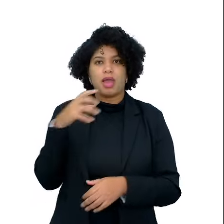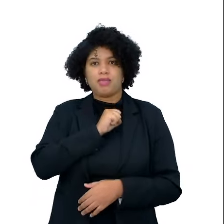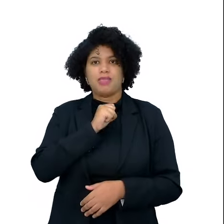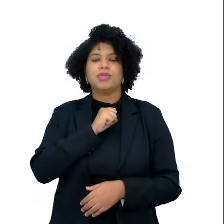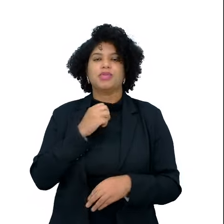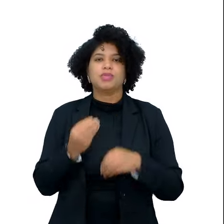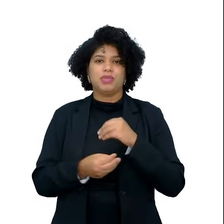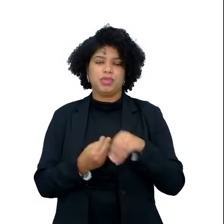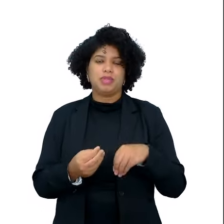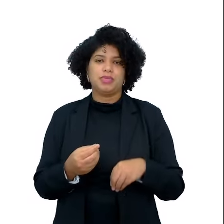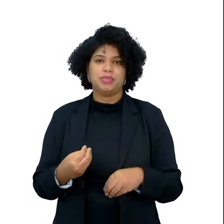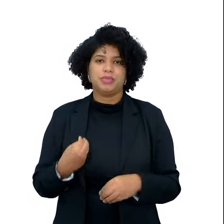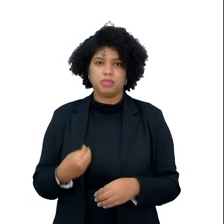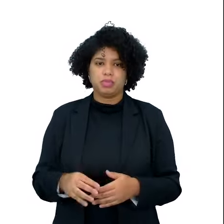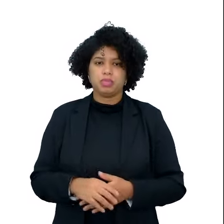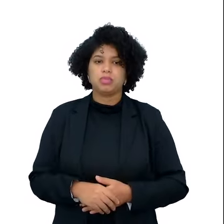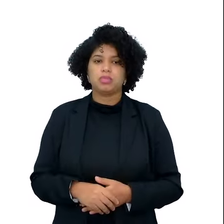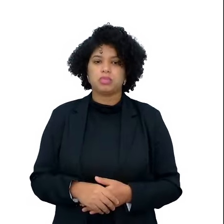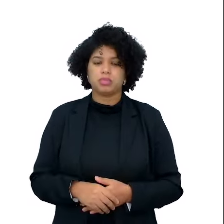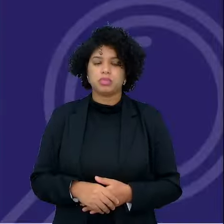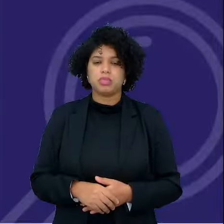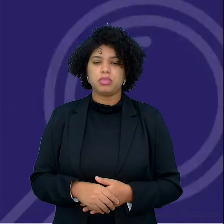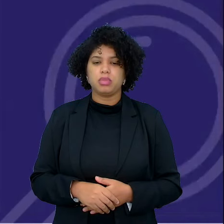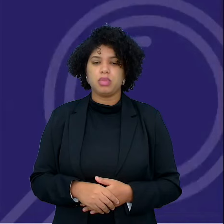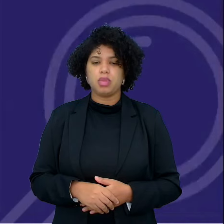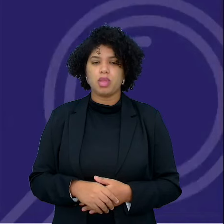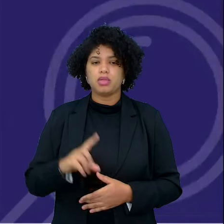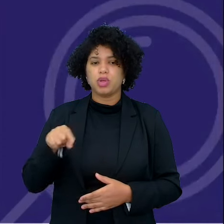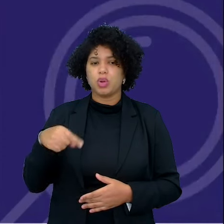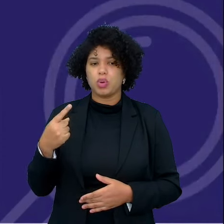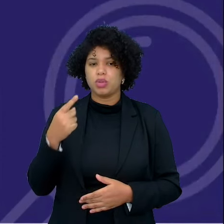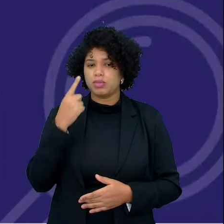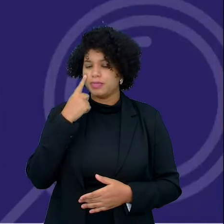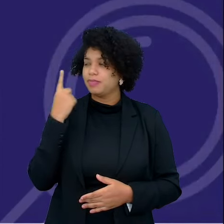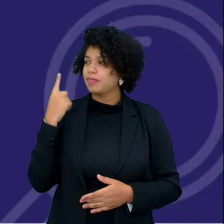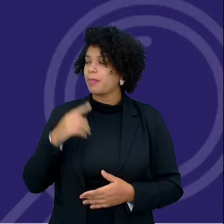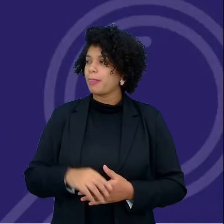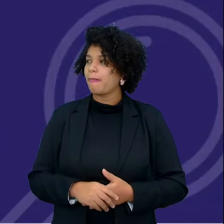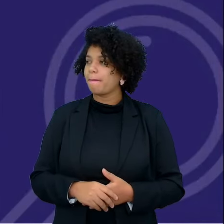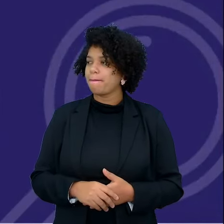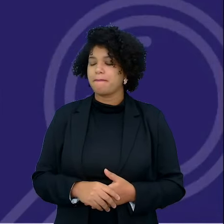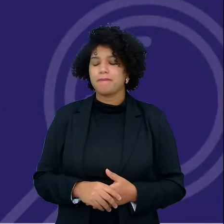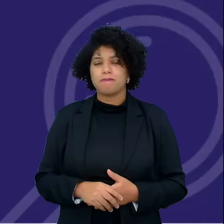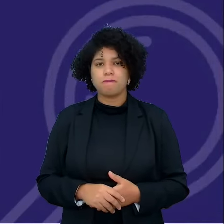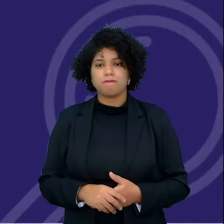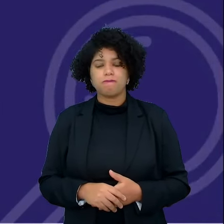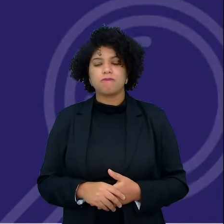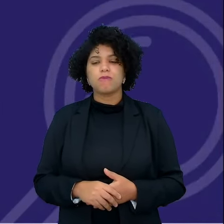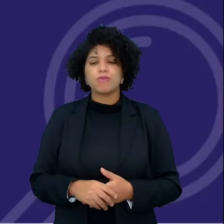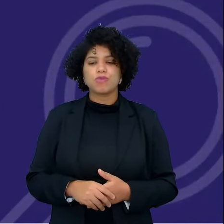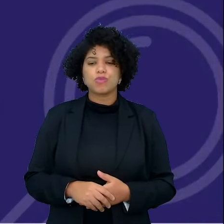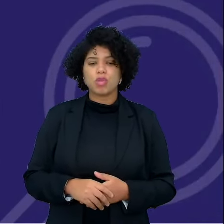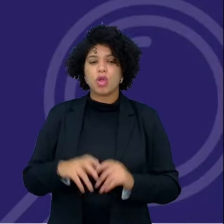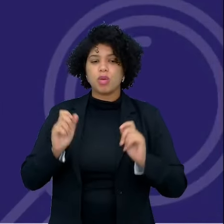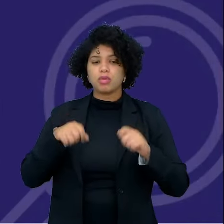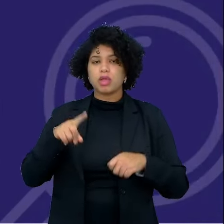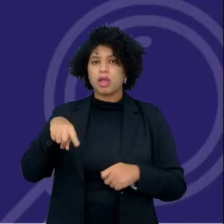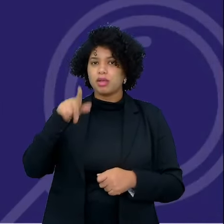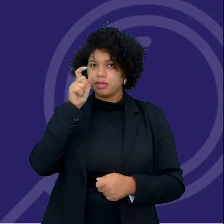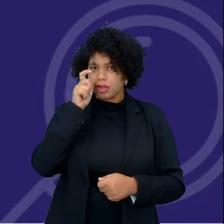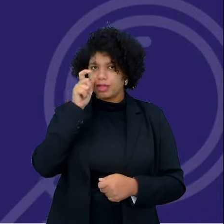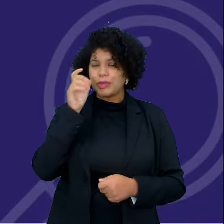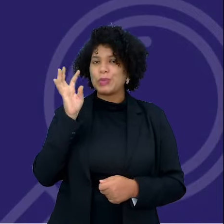química. Bom, próxima possibilidade. Essa possibilidade é muito interessante, é